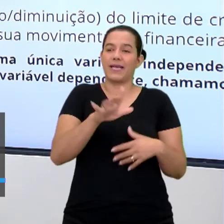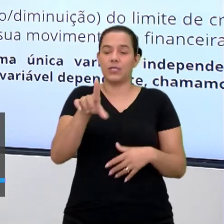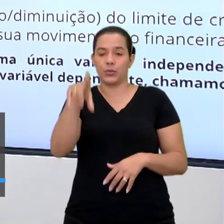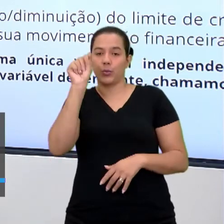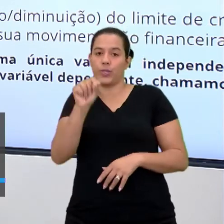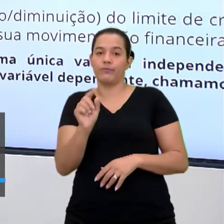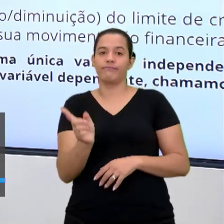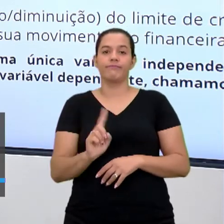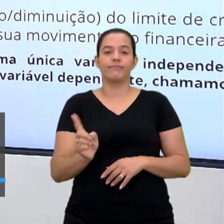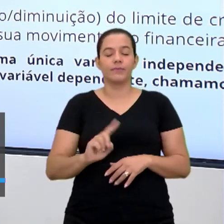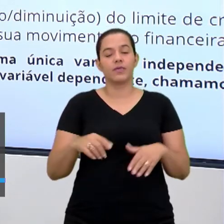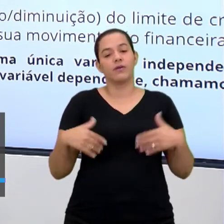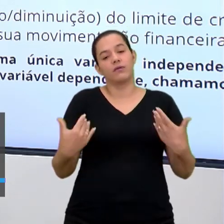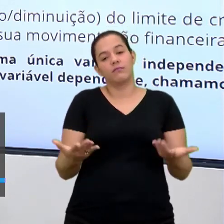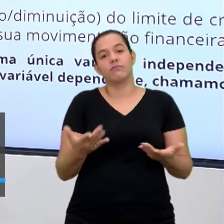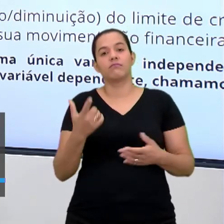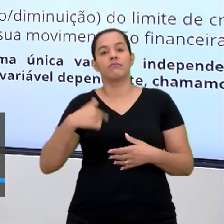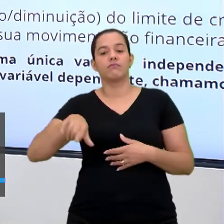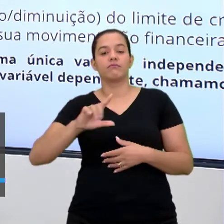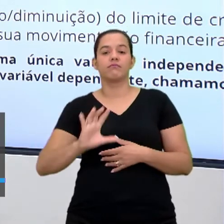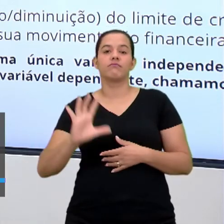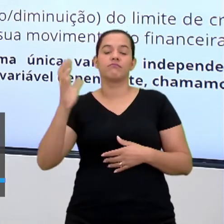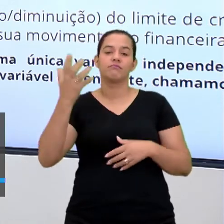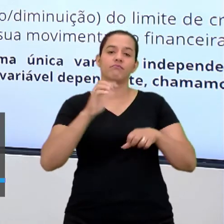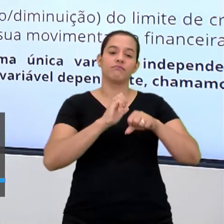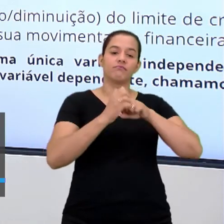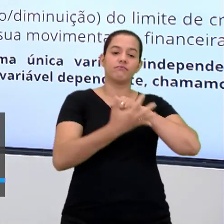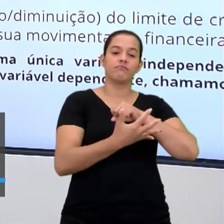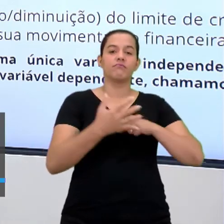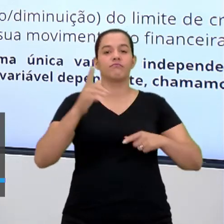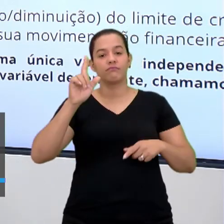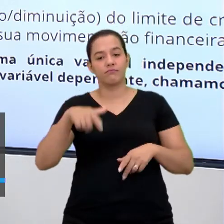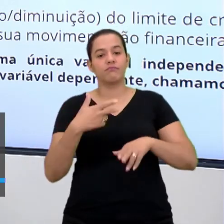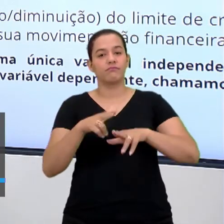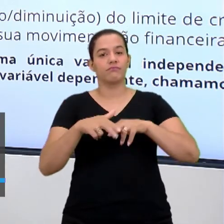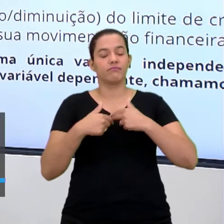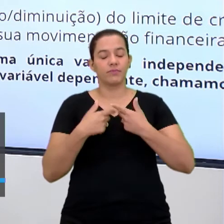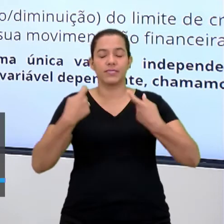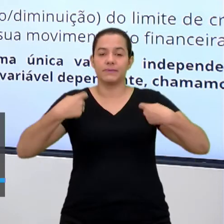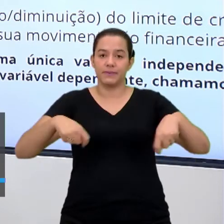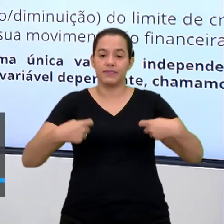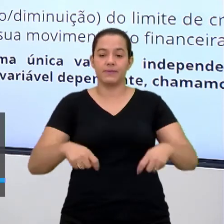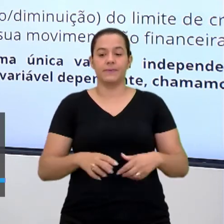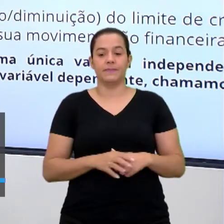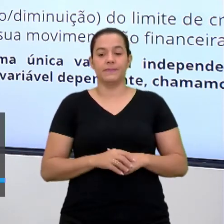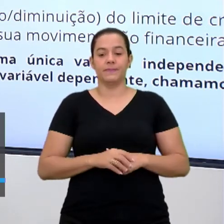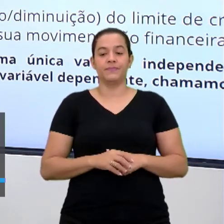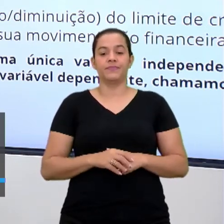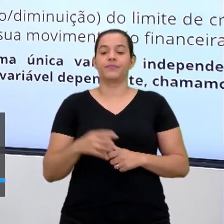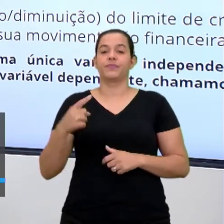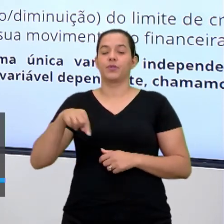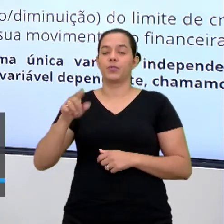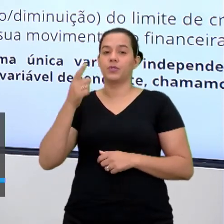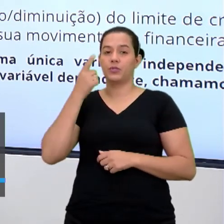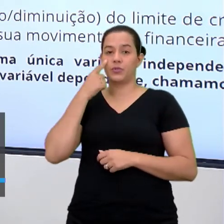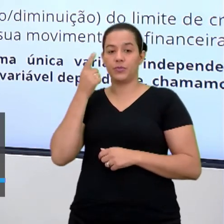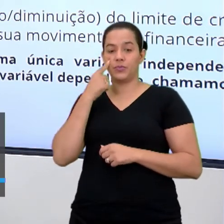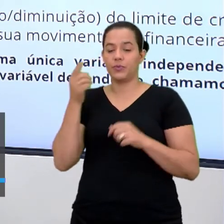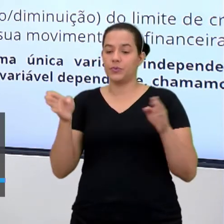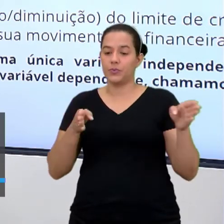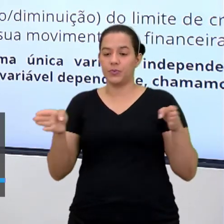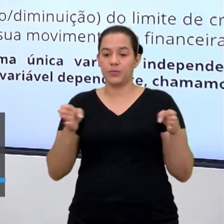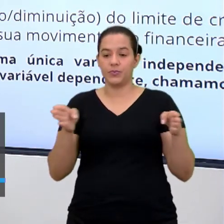opção, normalmente, infelizmente, aí no caso da pandemia, é por absoluta necessidade. Então a gente viu aí durante a pandemia